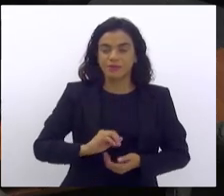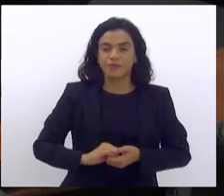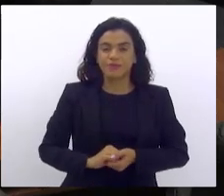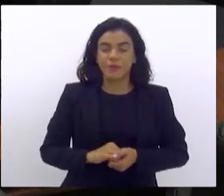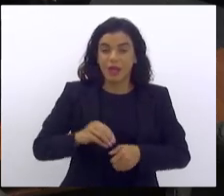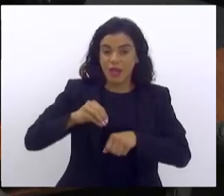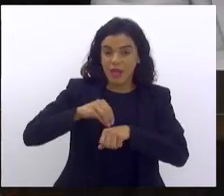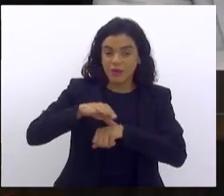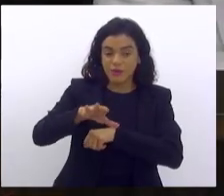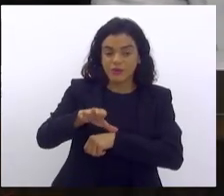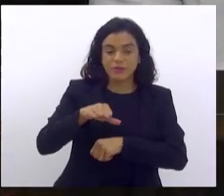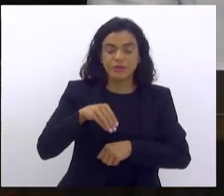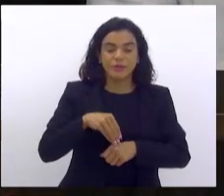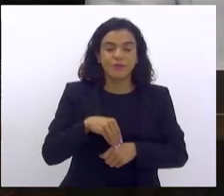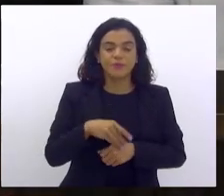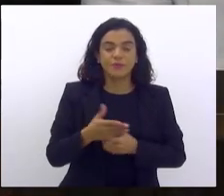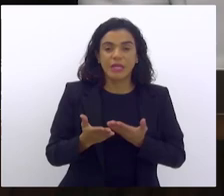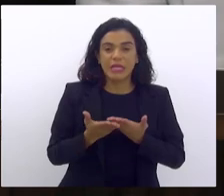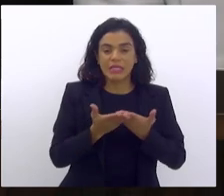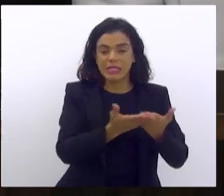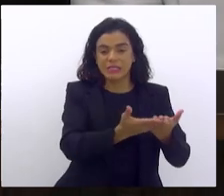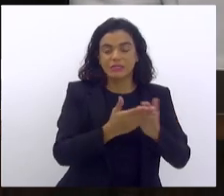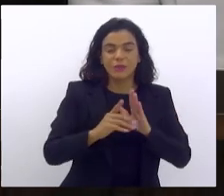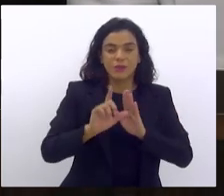Anuncio, indicação legislativa número